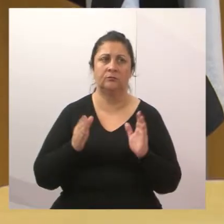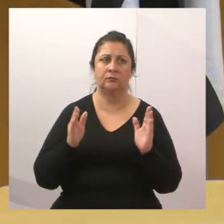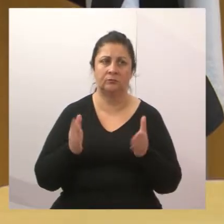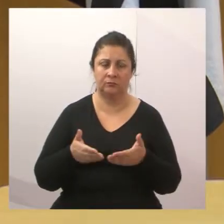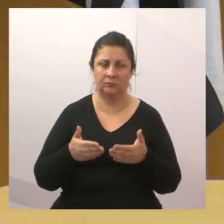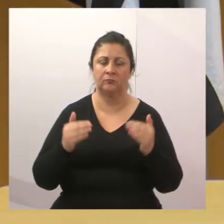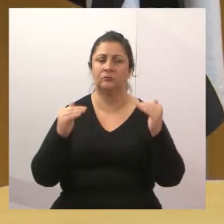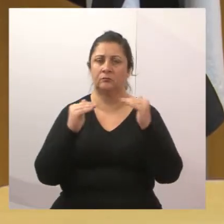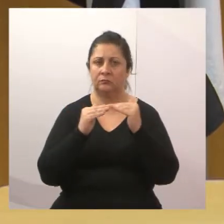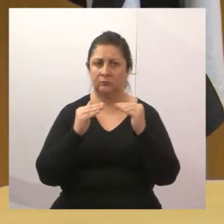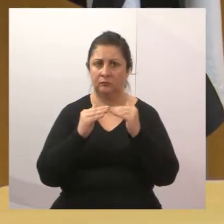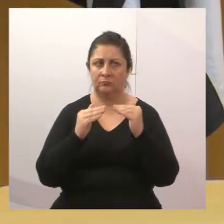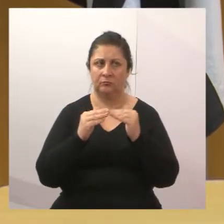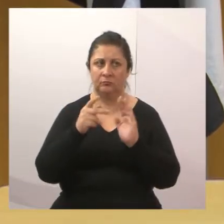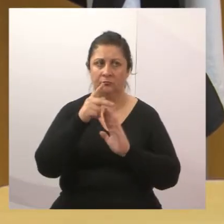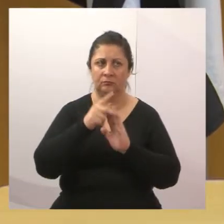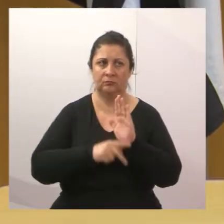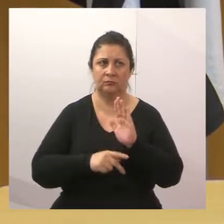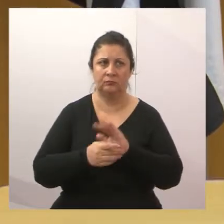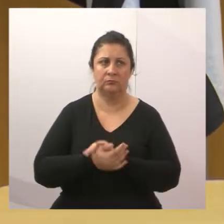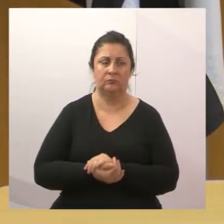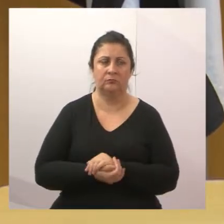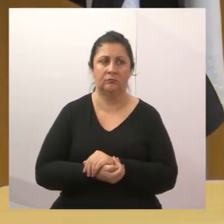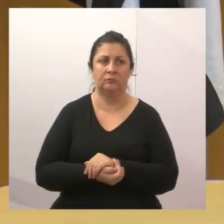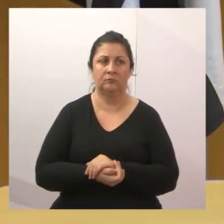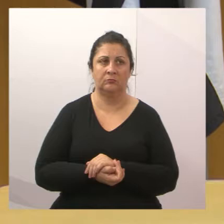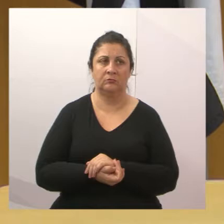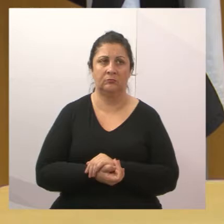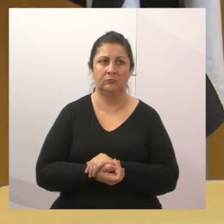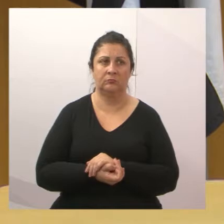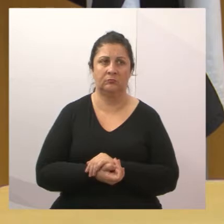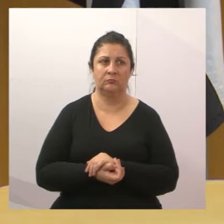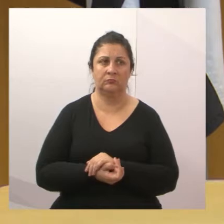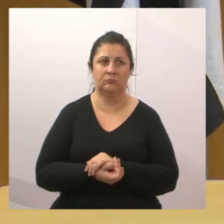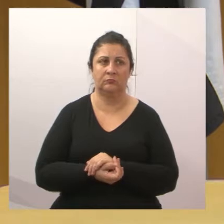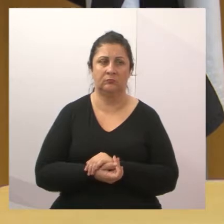parecer favorável ao projeto.